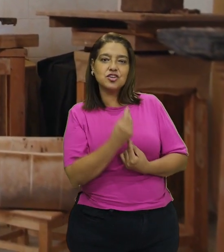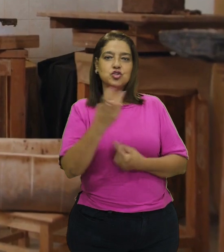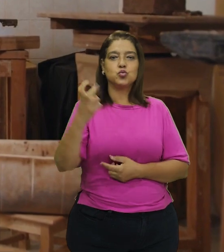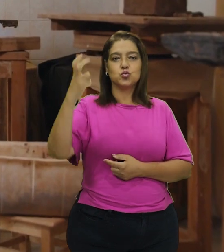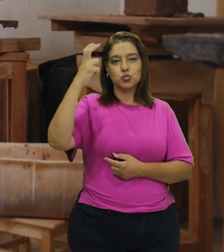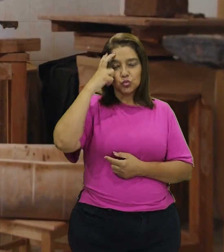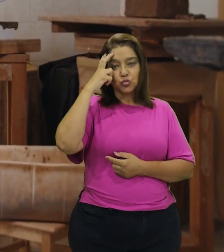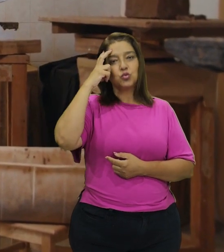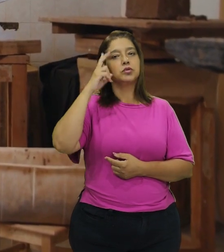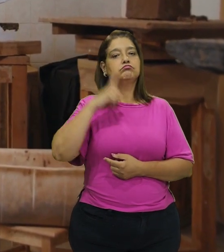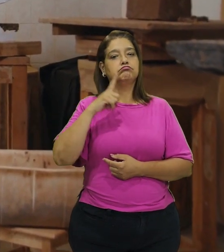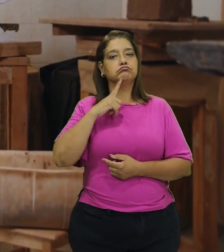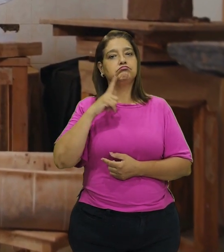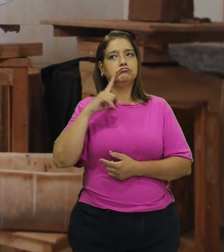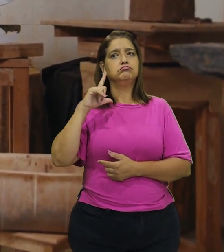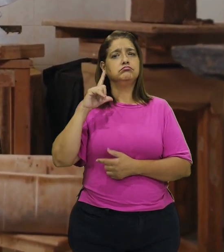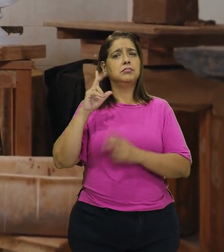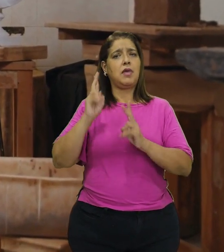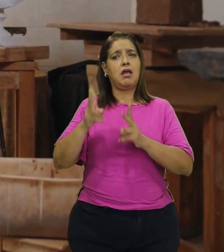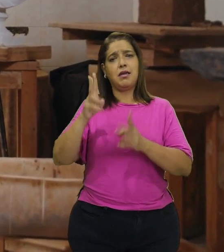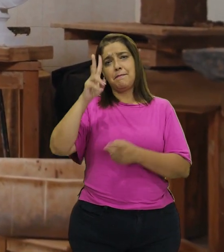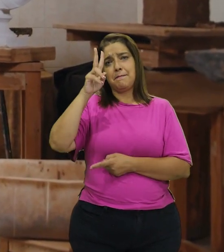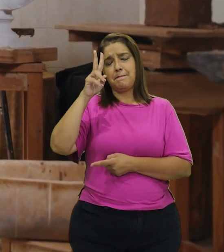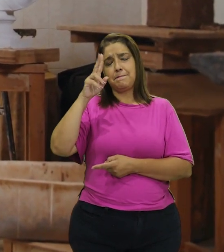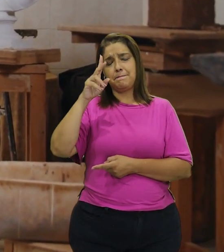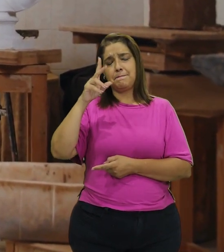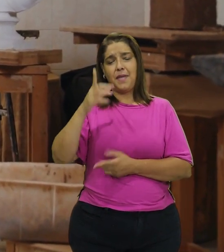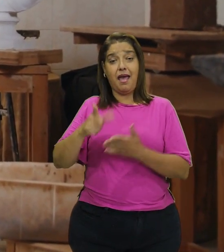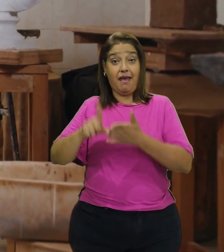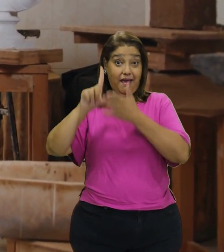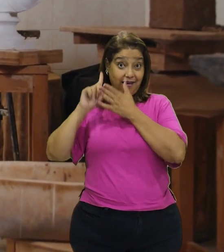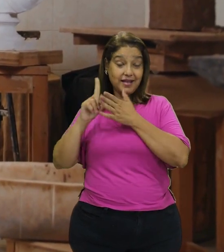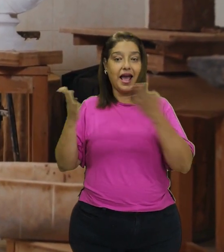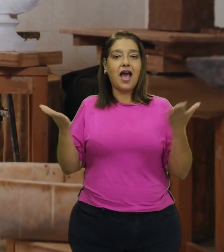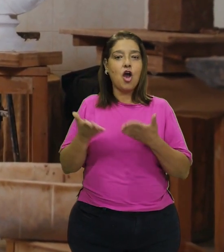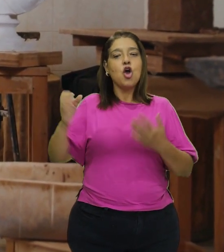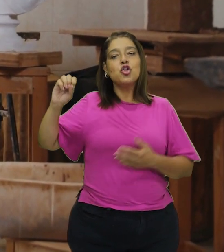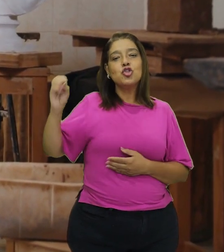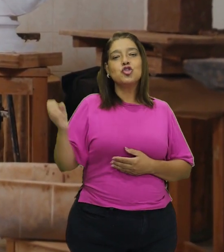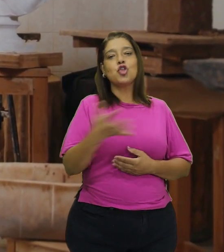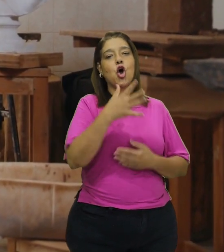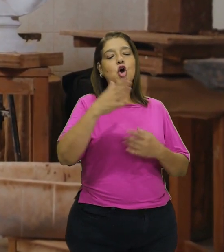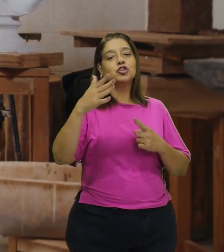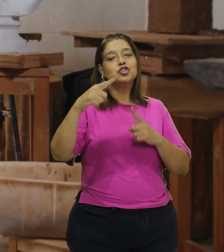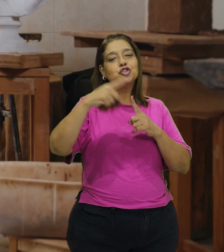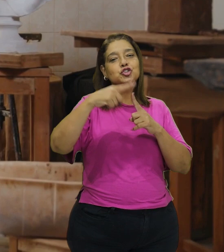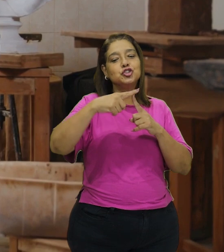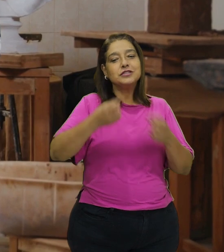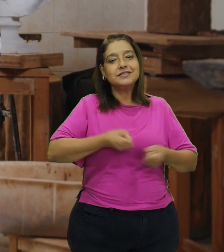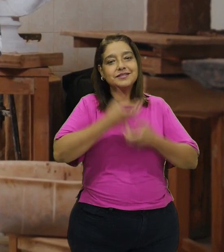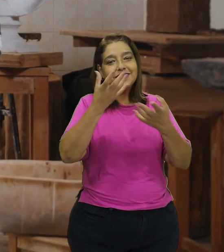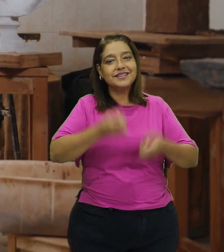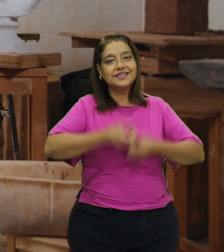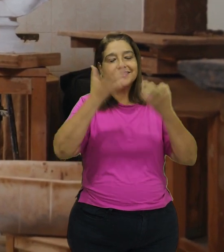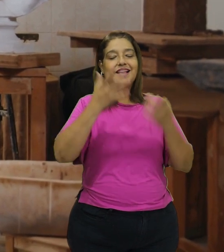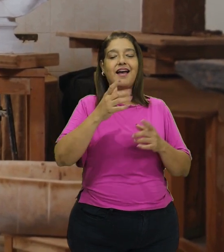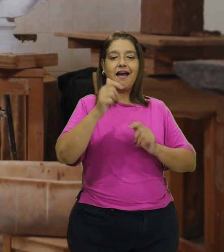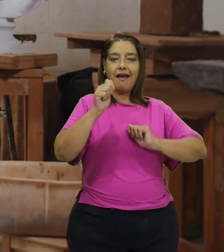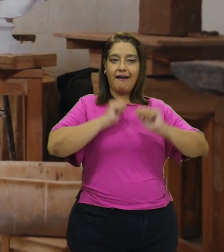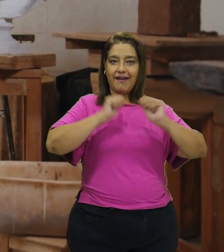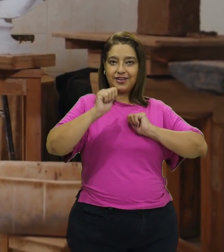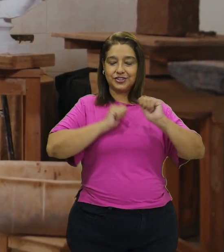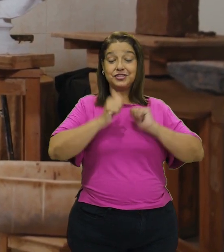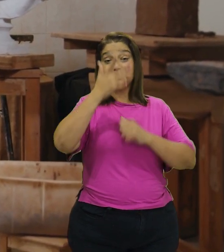culturais que predominavam até então, propondo novas formas de expressão artística. Jovens artistas